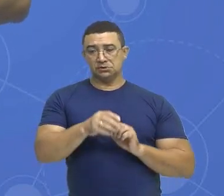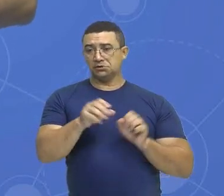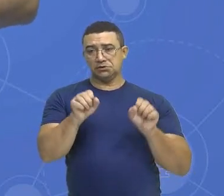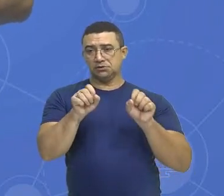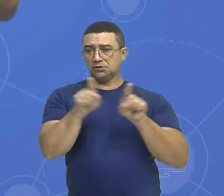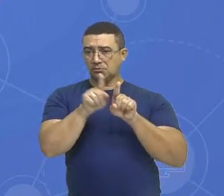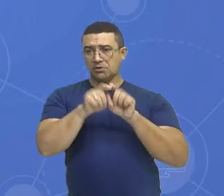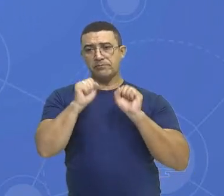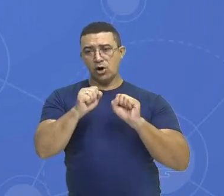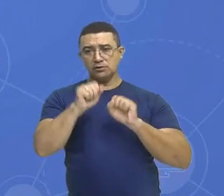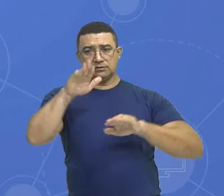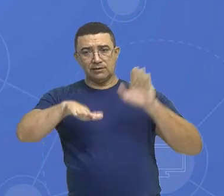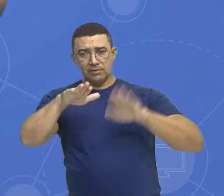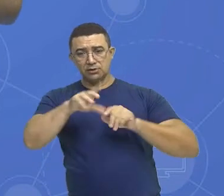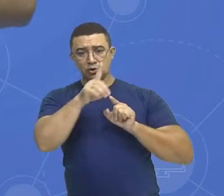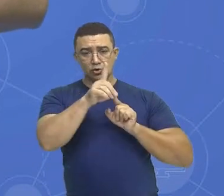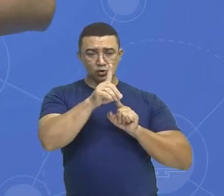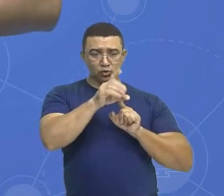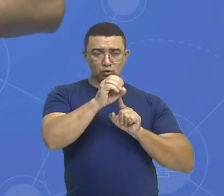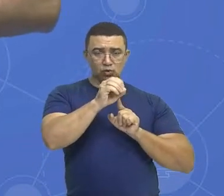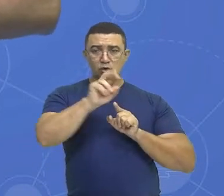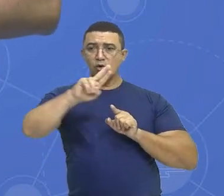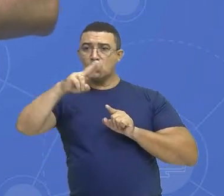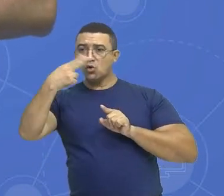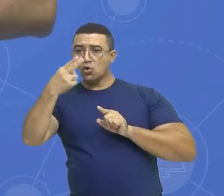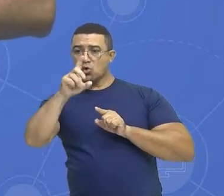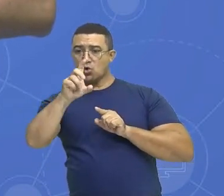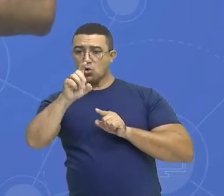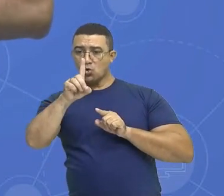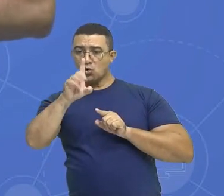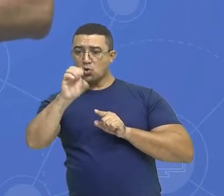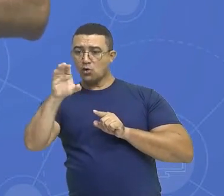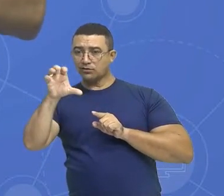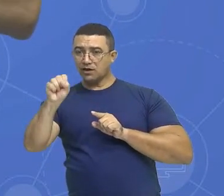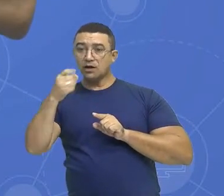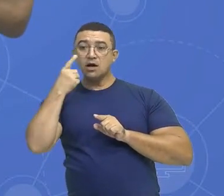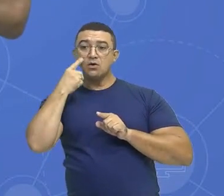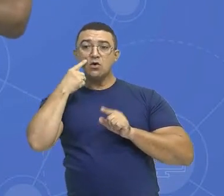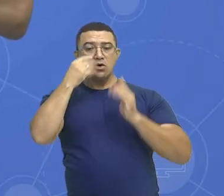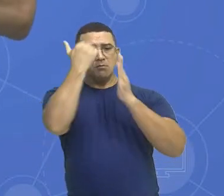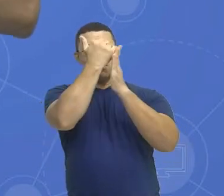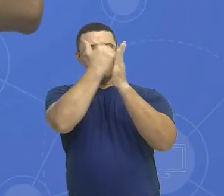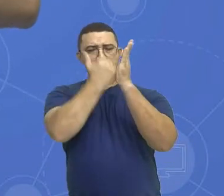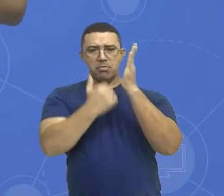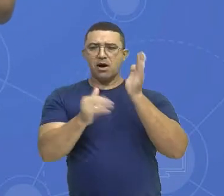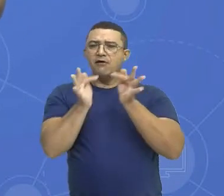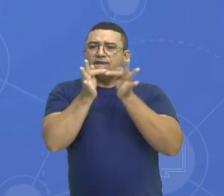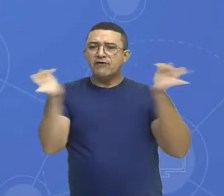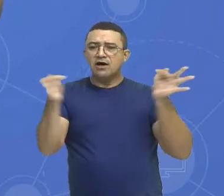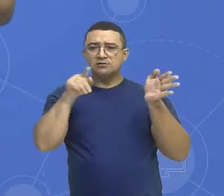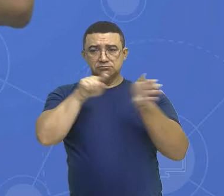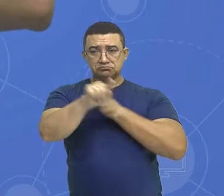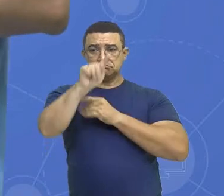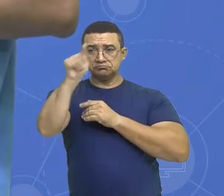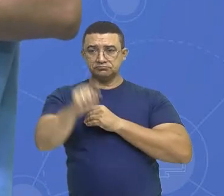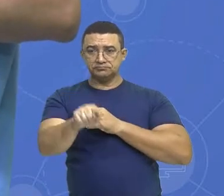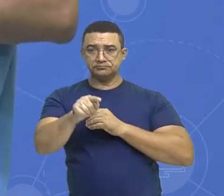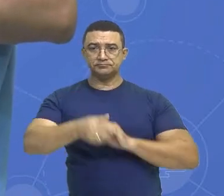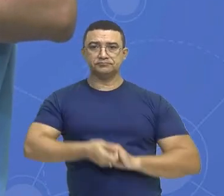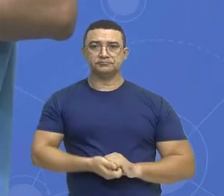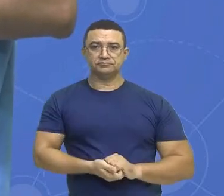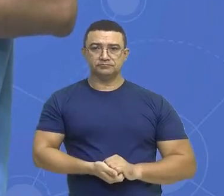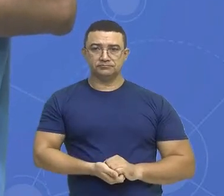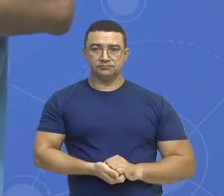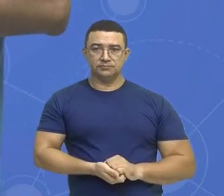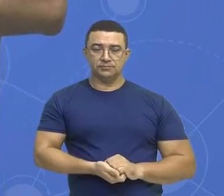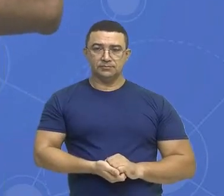does, ok? Vou mostrar para vocês agora, gente, uma lista aí a mais de frases aí interrogativas. Olha só, nós temos então the simple